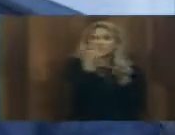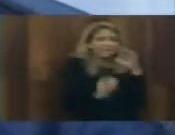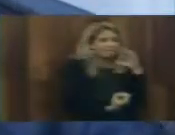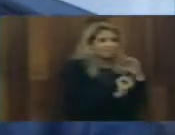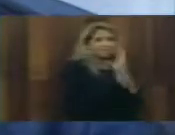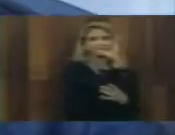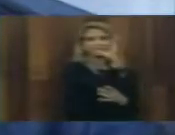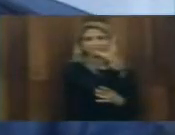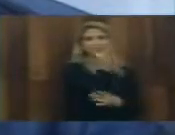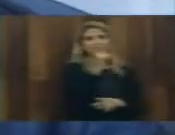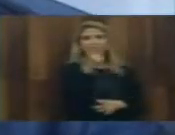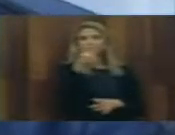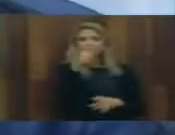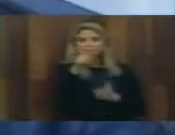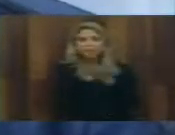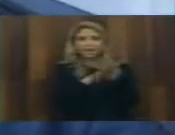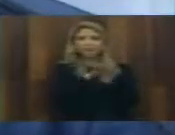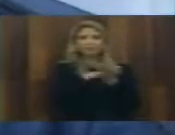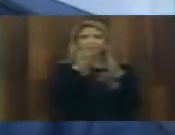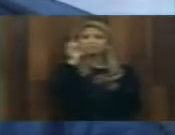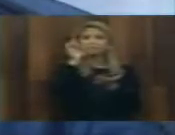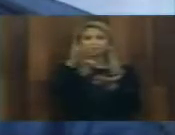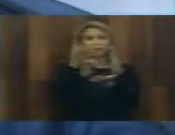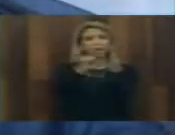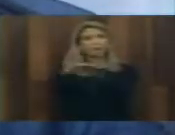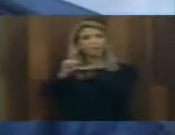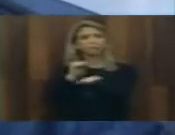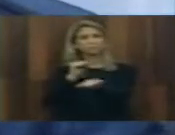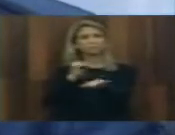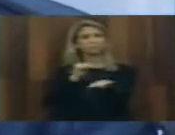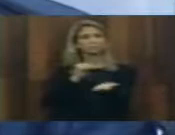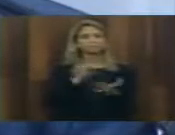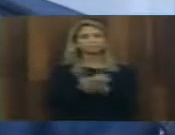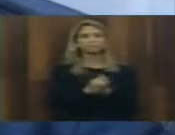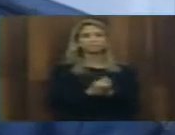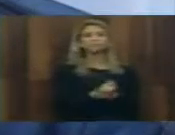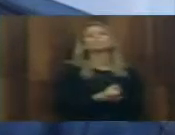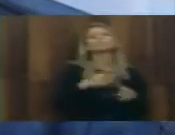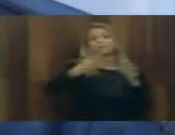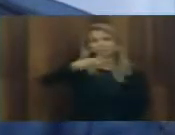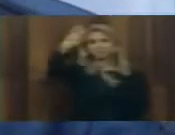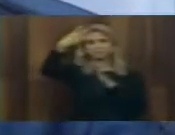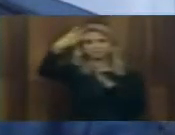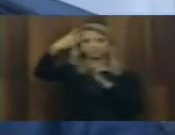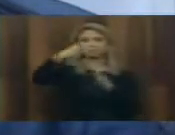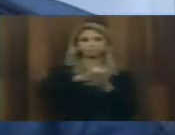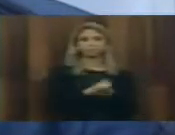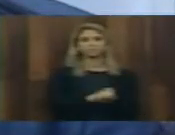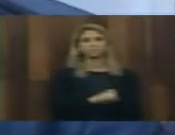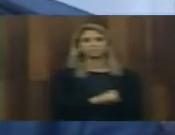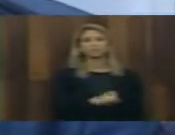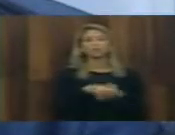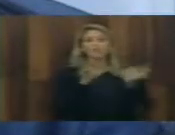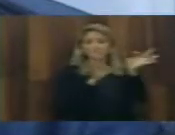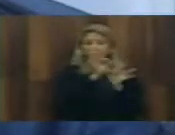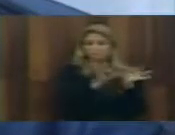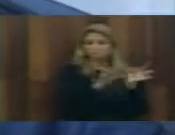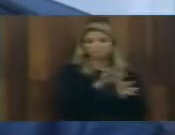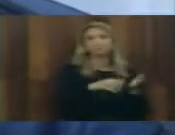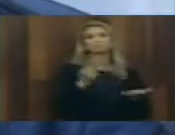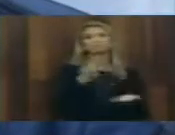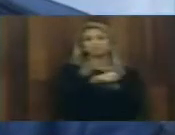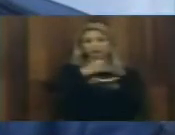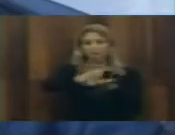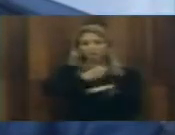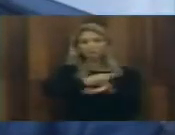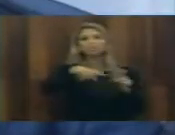não há anexação de despesa. No regime terceiro, também iniciativa exclusiva do prefeito, projetos que firmem o regime jurídico